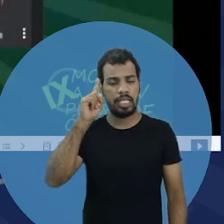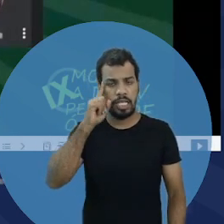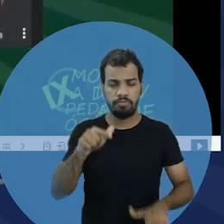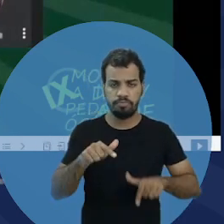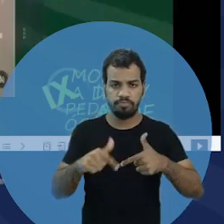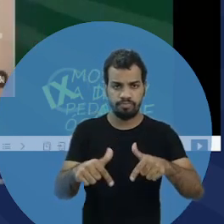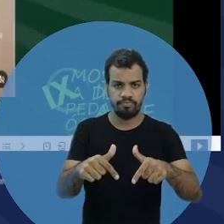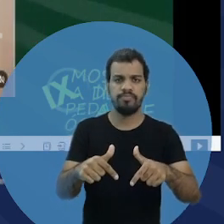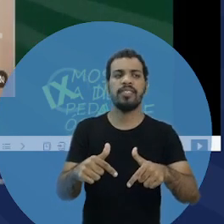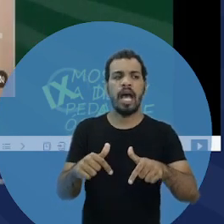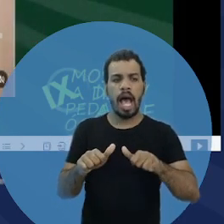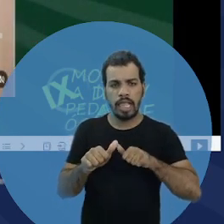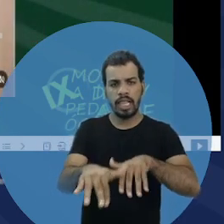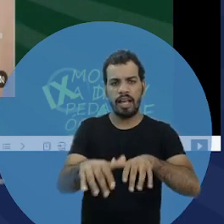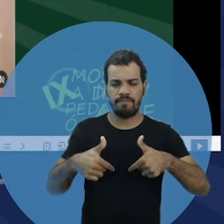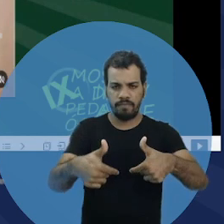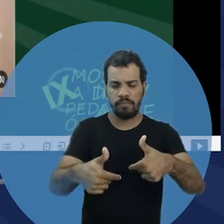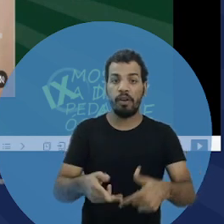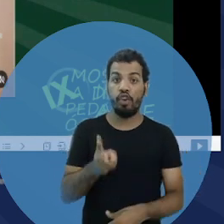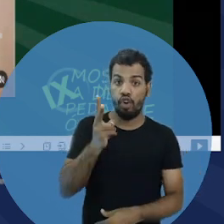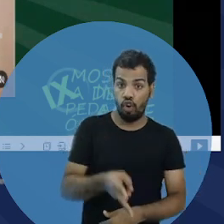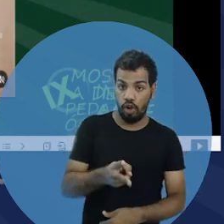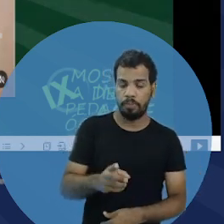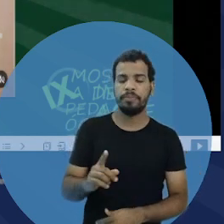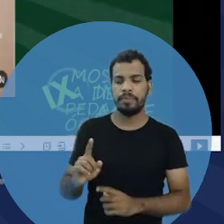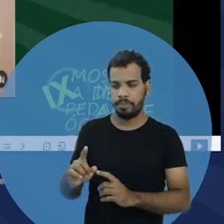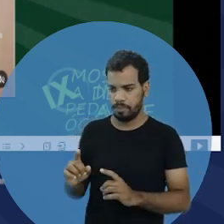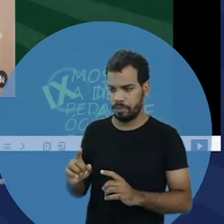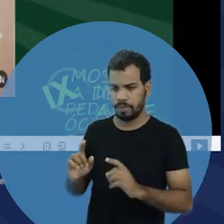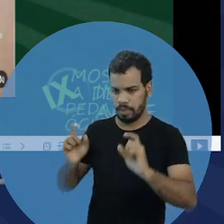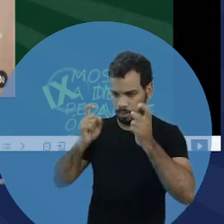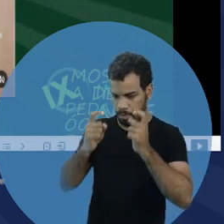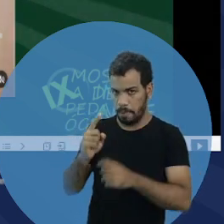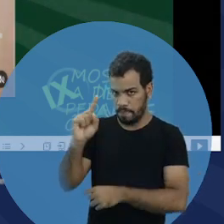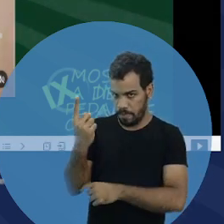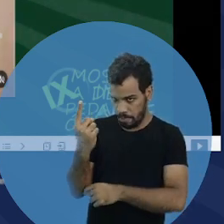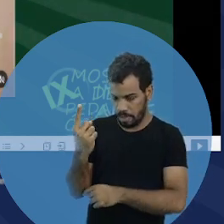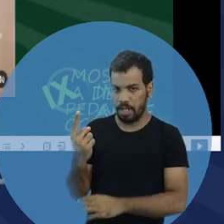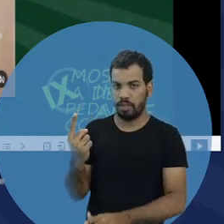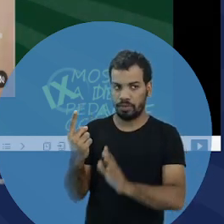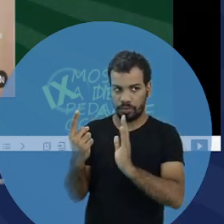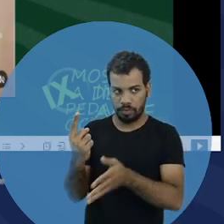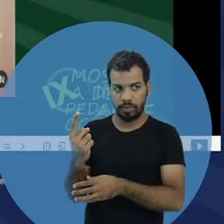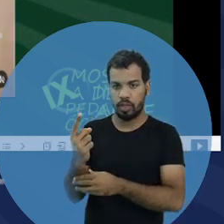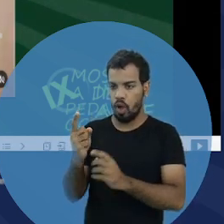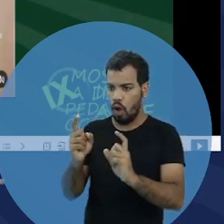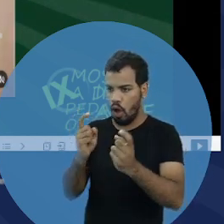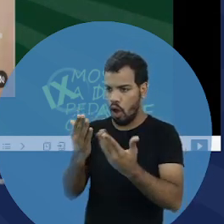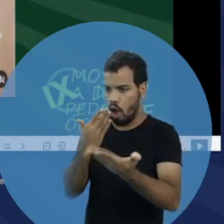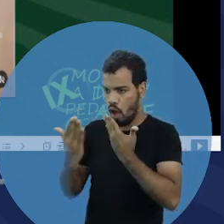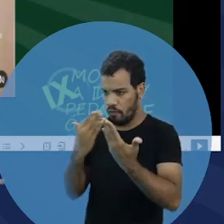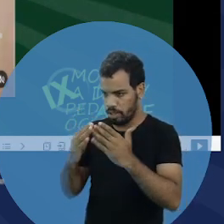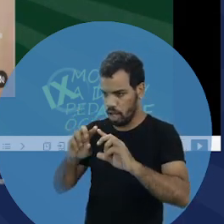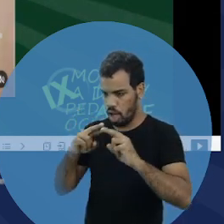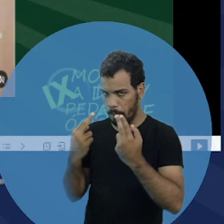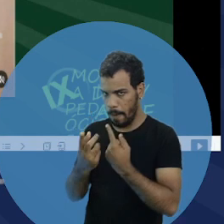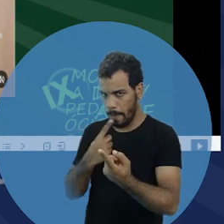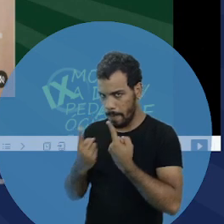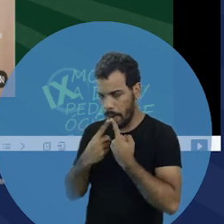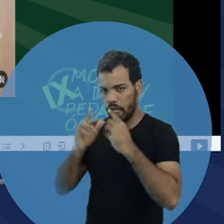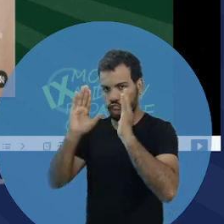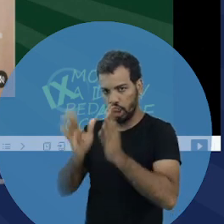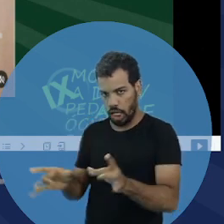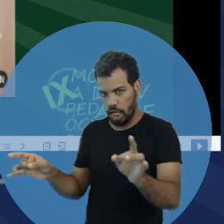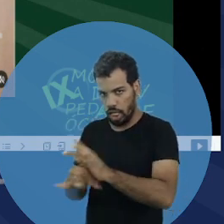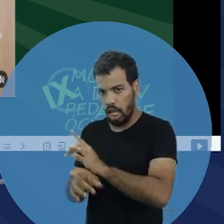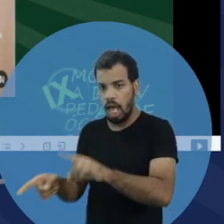Continuando, após a primeira roda de conversa, nós utilizamos nossas redes sociais, tanto